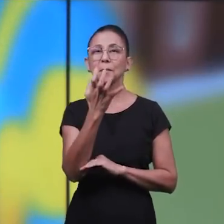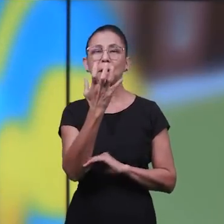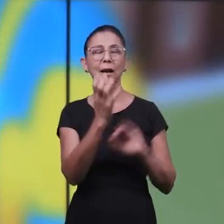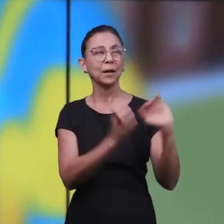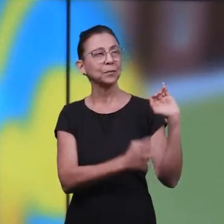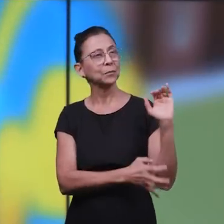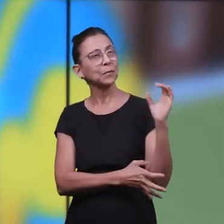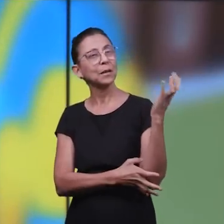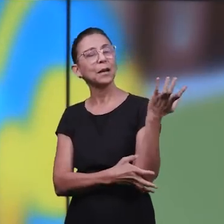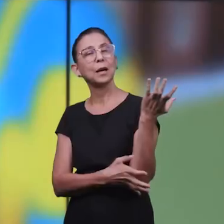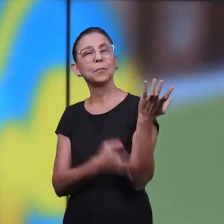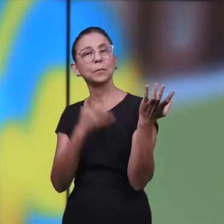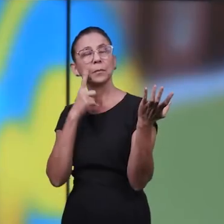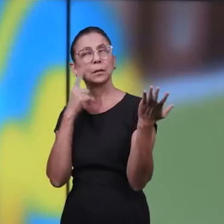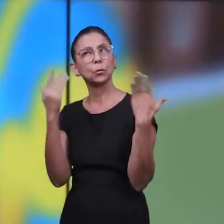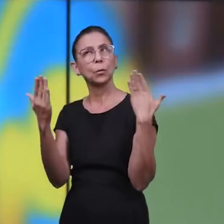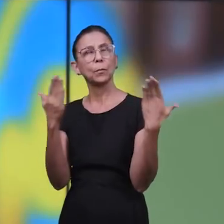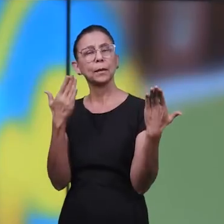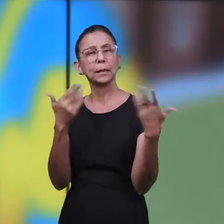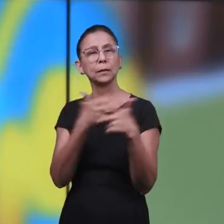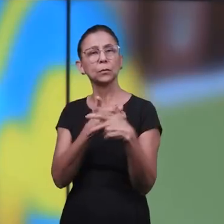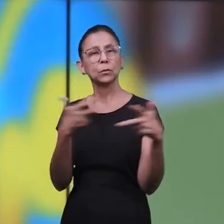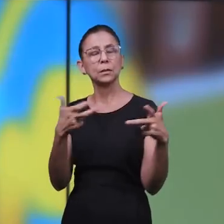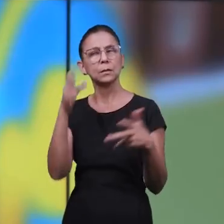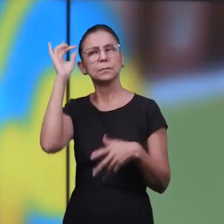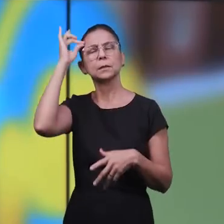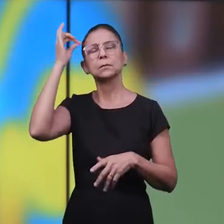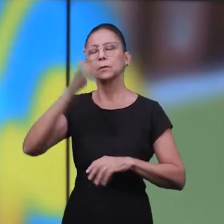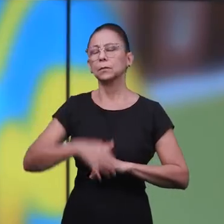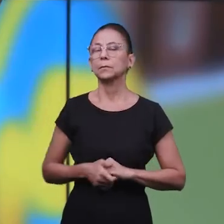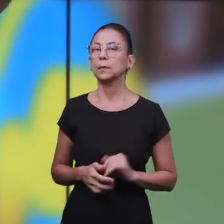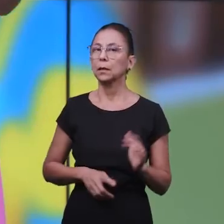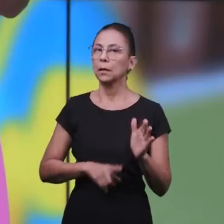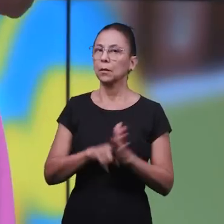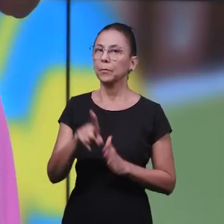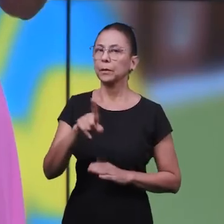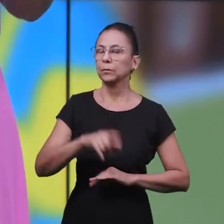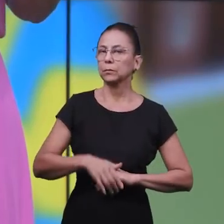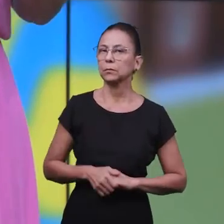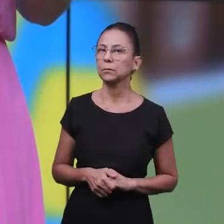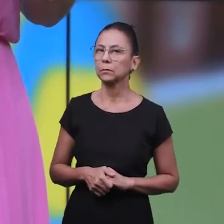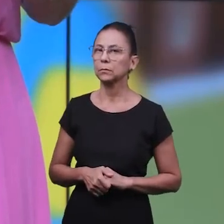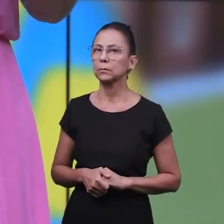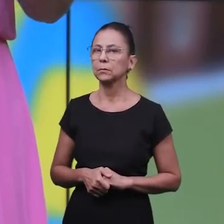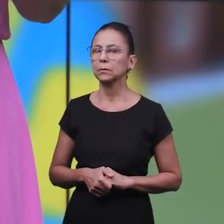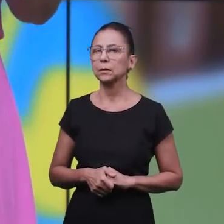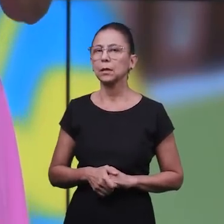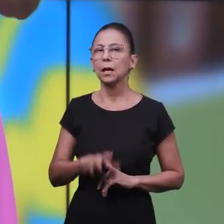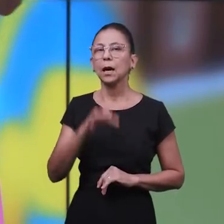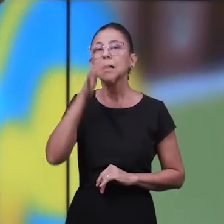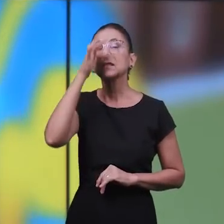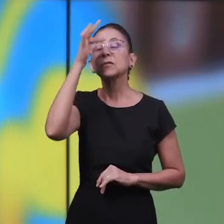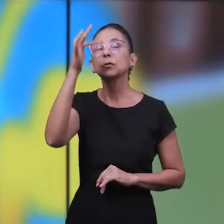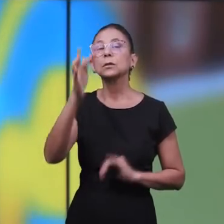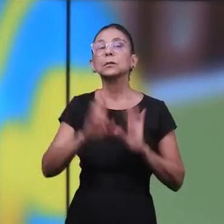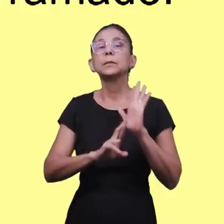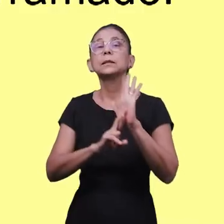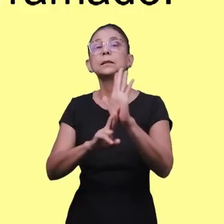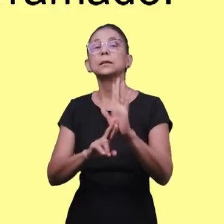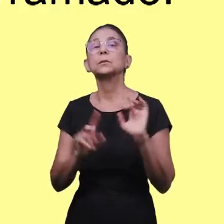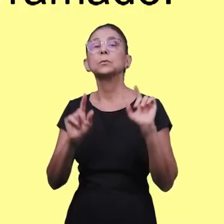explicar aquilo que é espiritual. Então eu pergunto a você, você sabe o que representam as flores sobre a